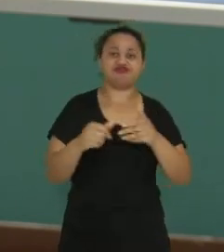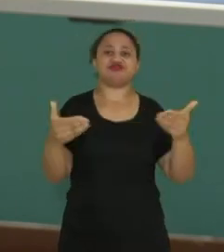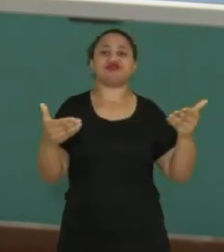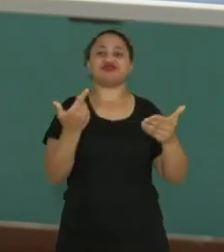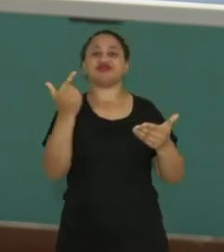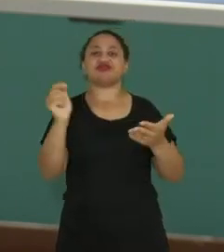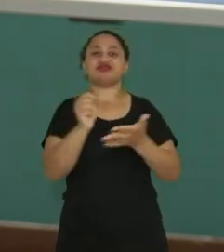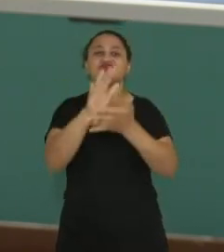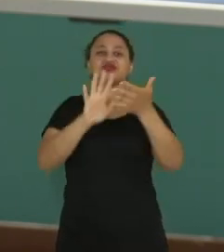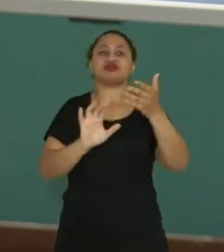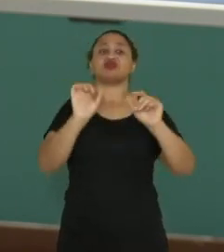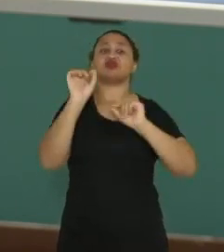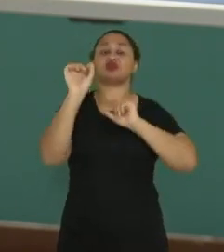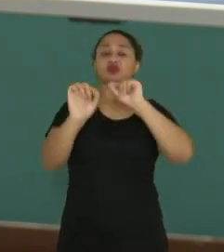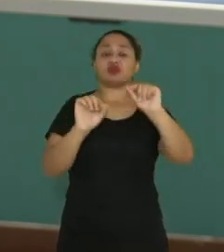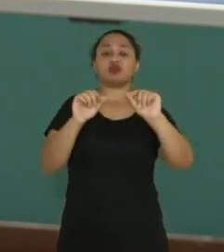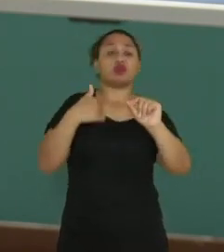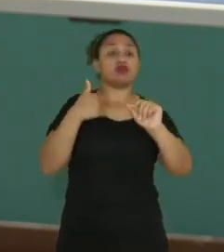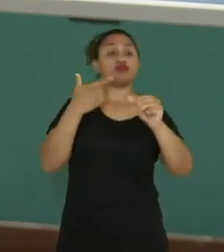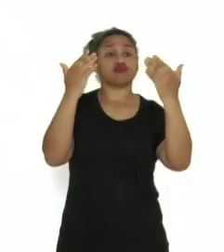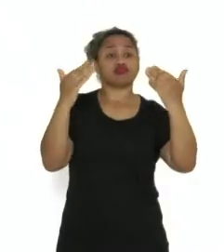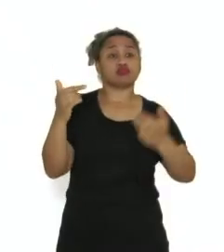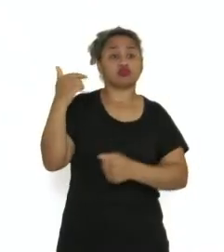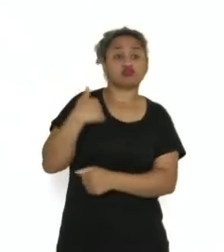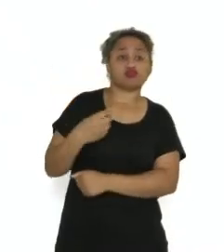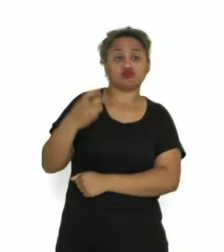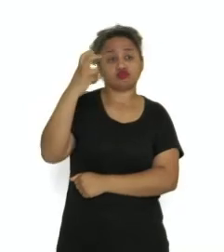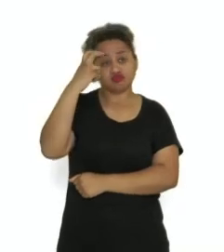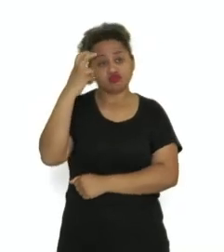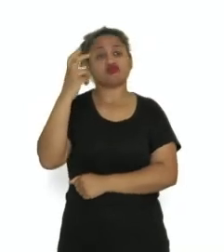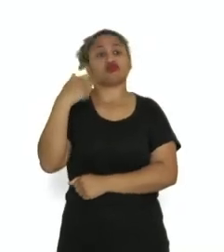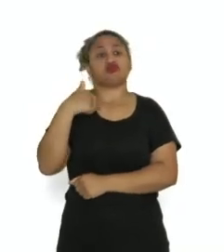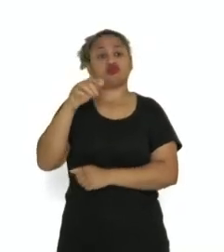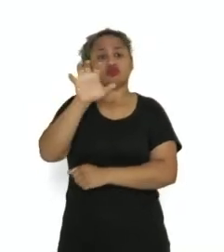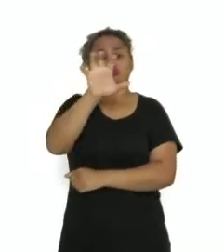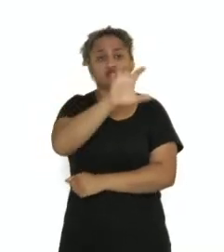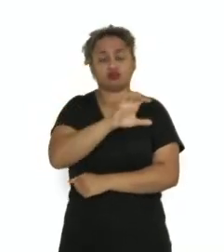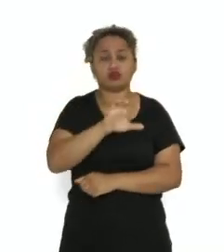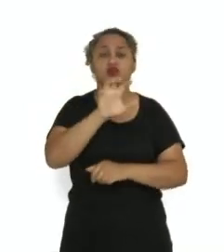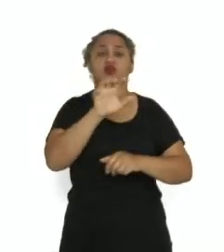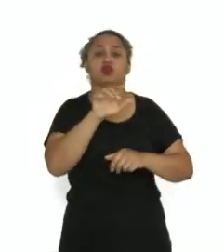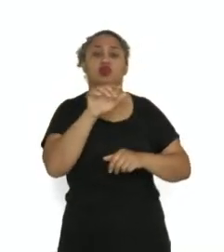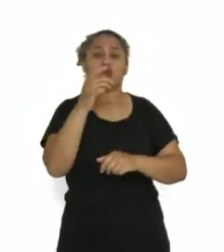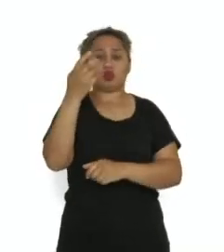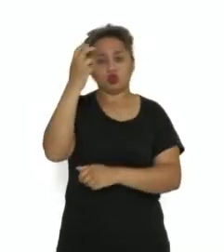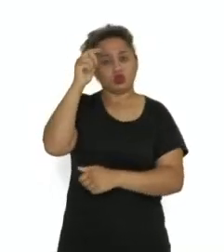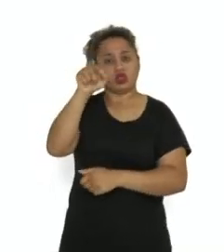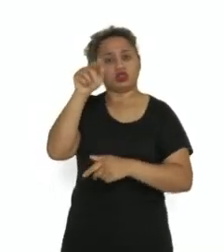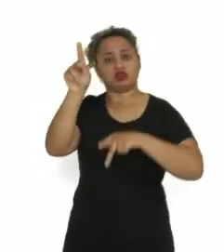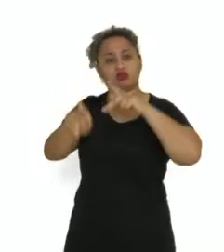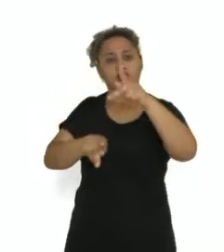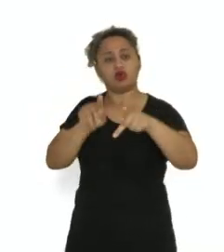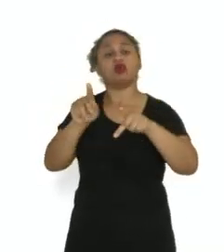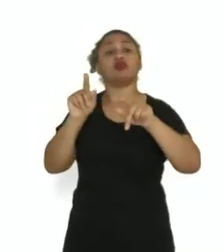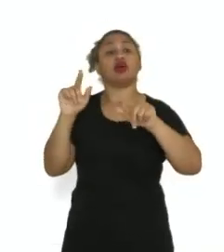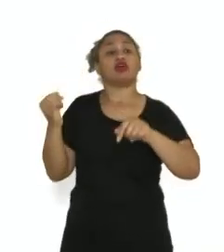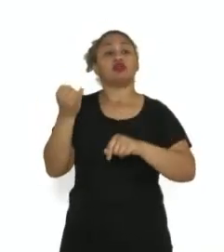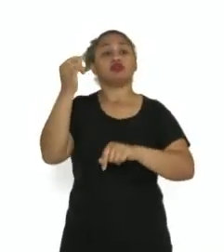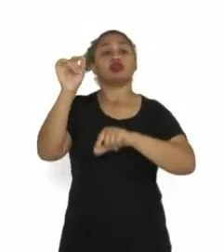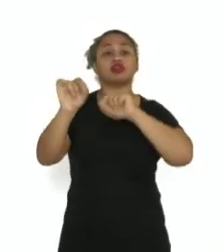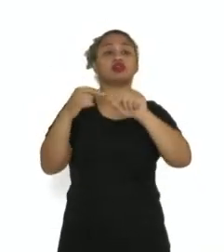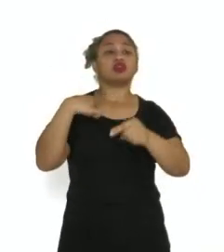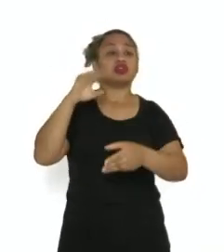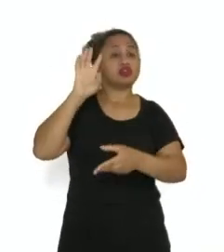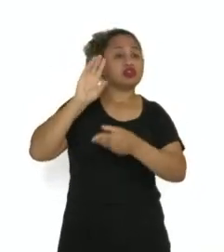uma atividade, olha só. Ao analisar a cultura de uma região ou de um povo, né, deve-se